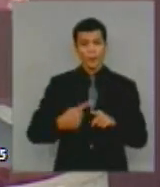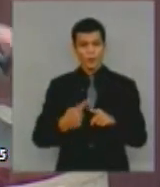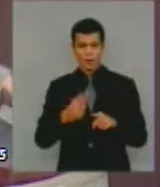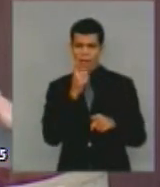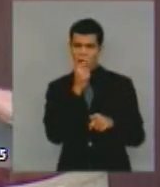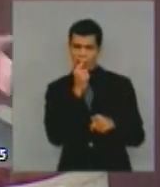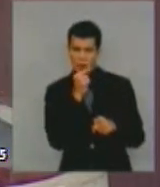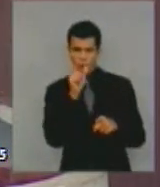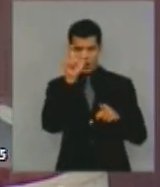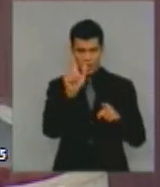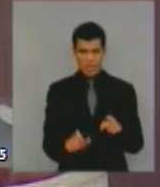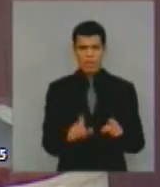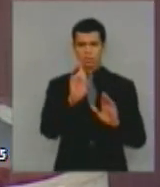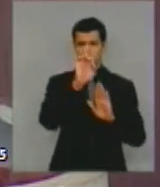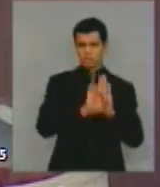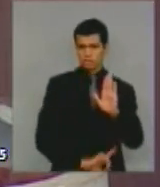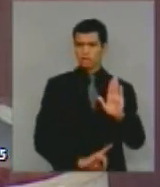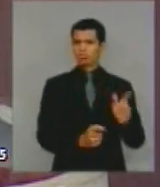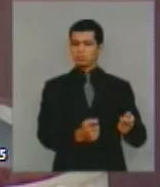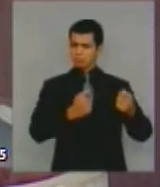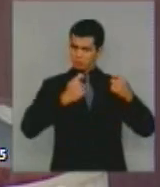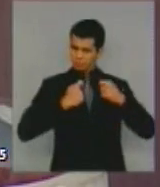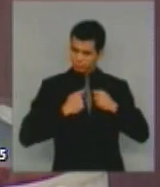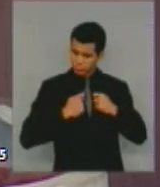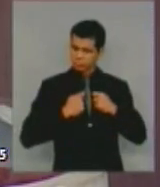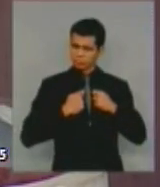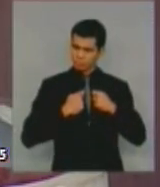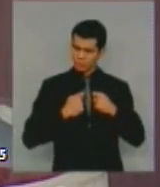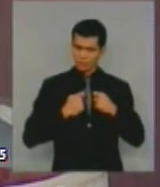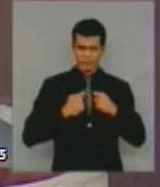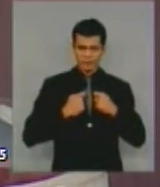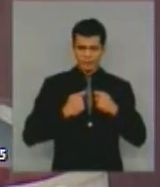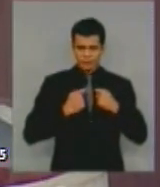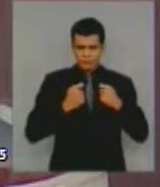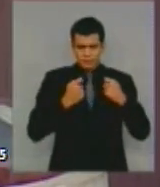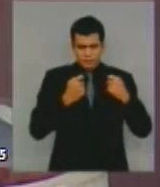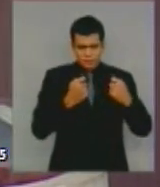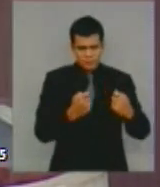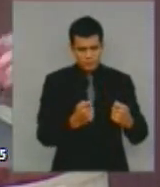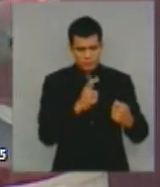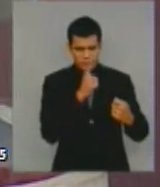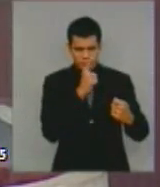era direito e natureza, meio ambiente, em mercadoria.